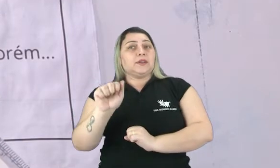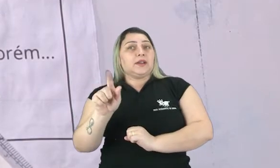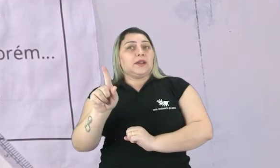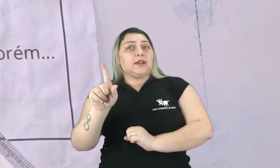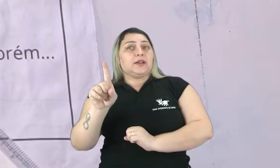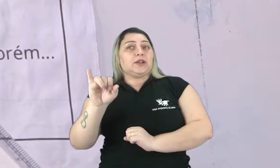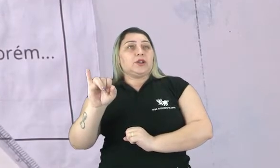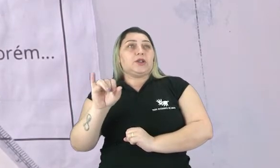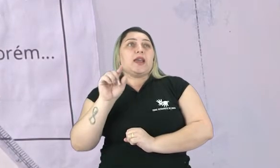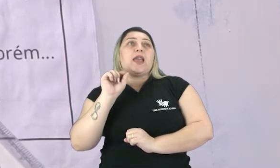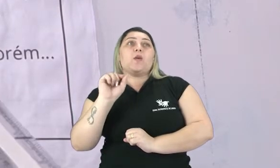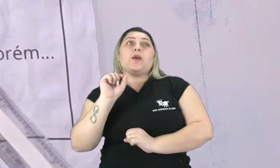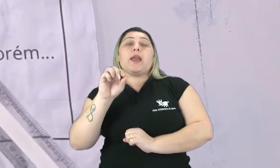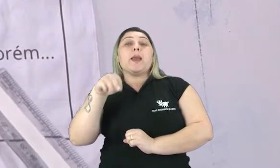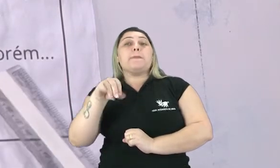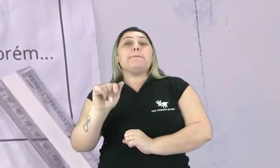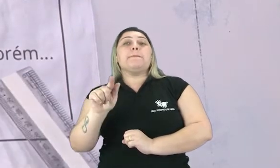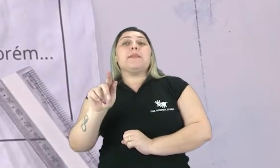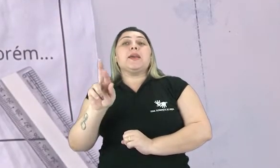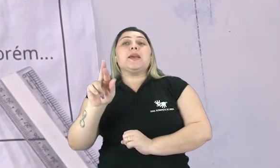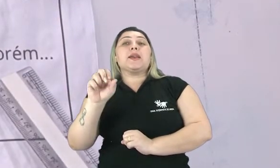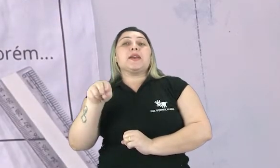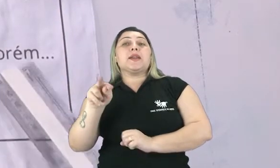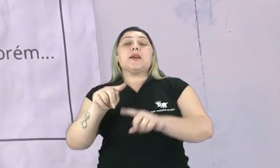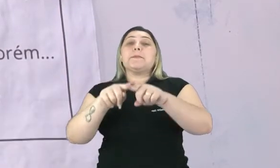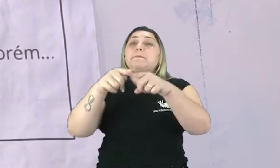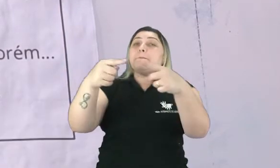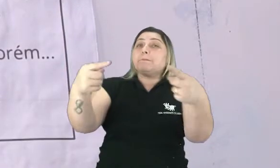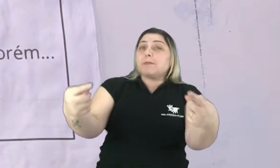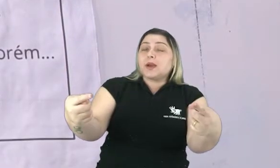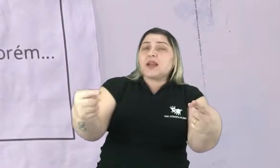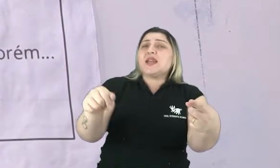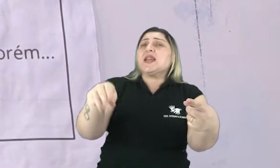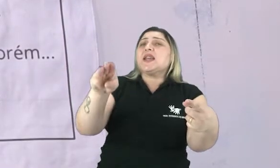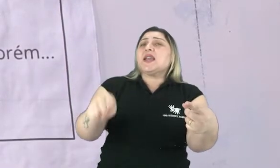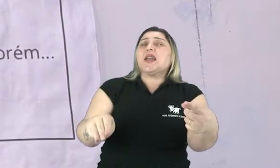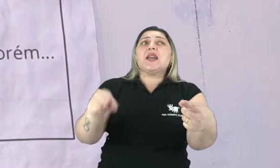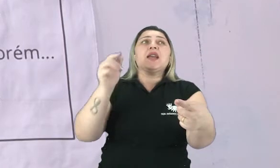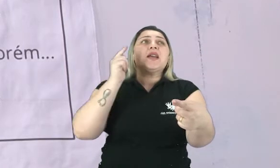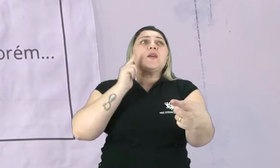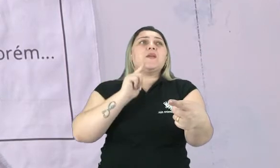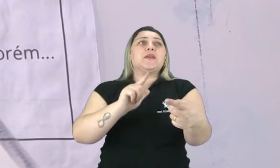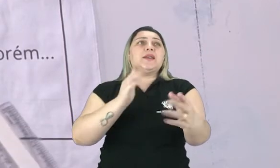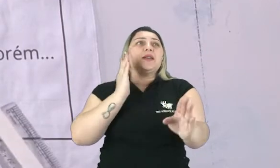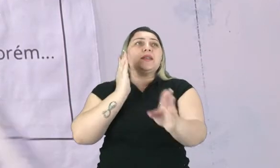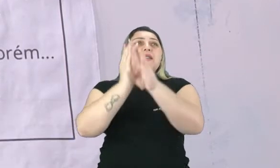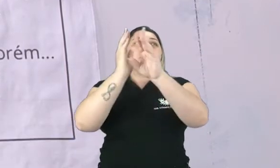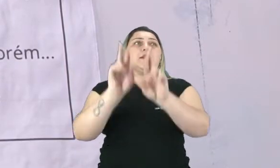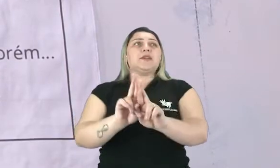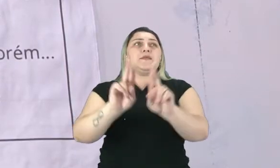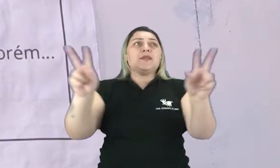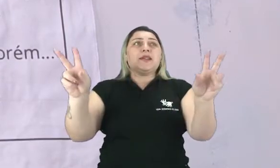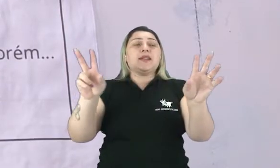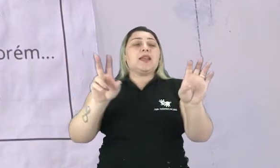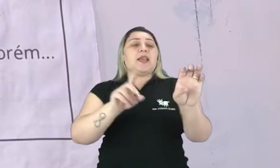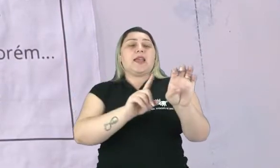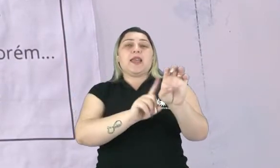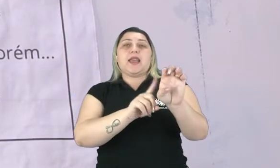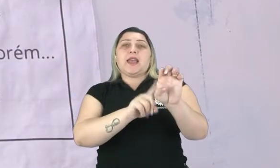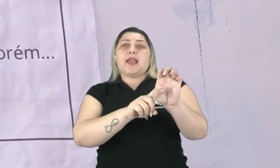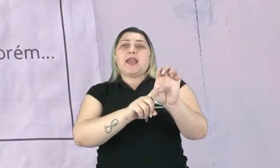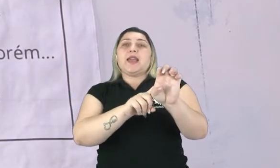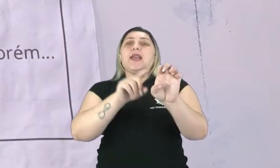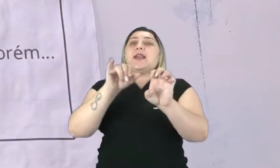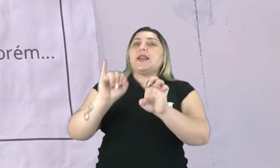um migrante. Porém, quem consegue descobrir a diferença entre imigrante